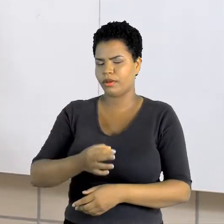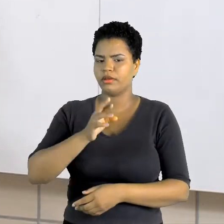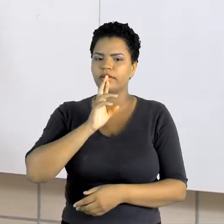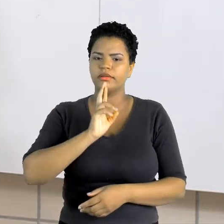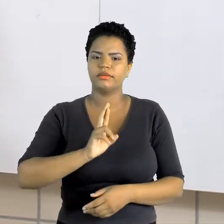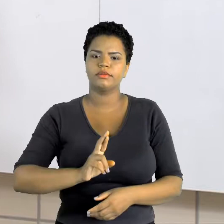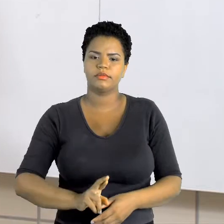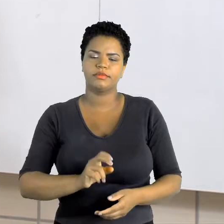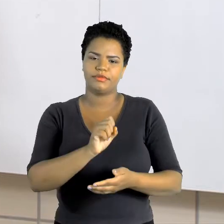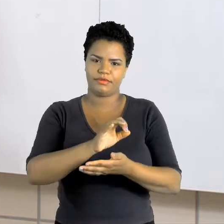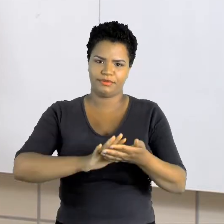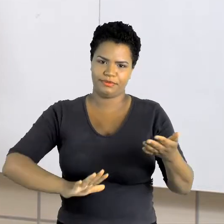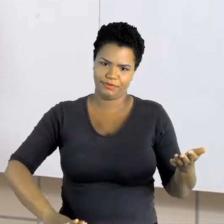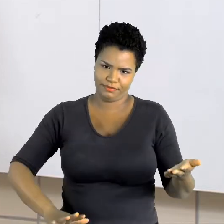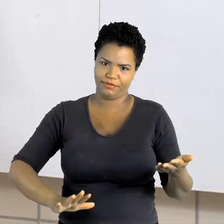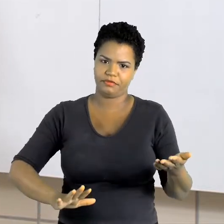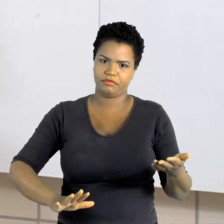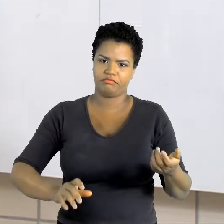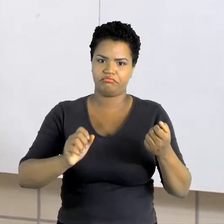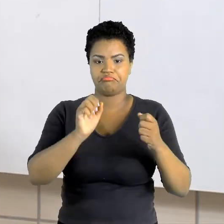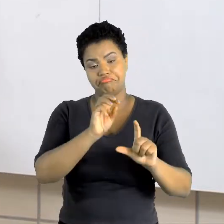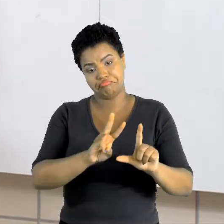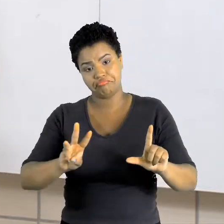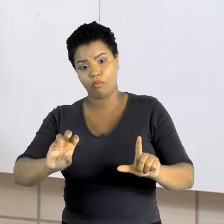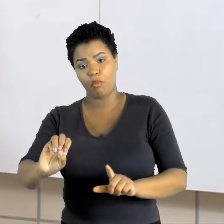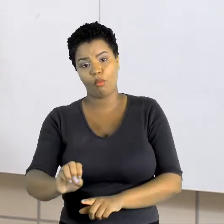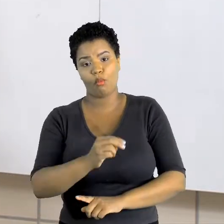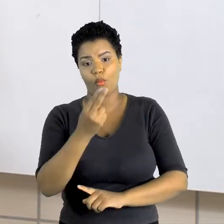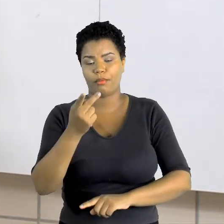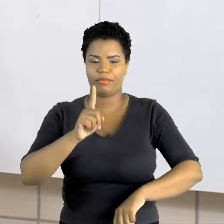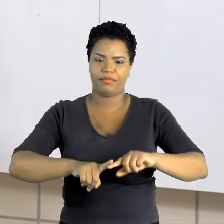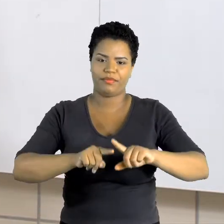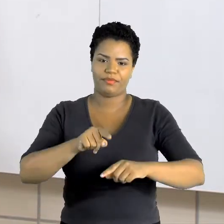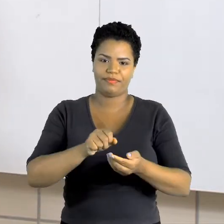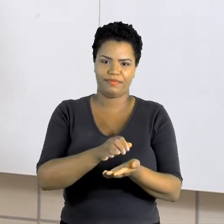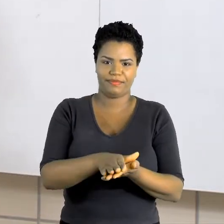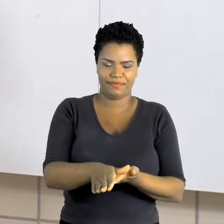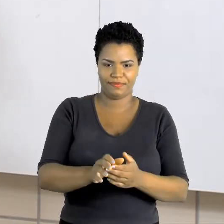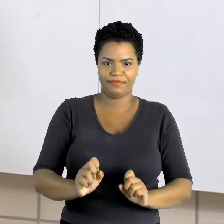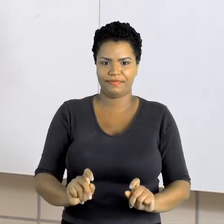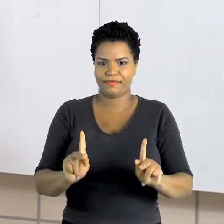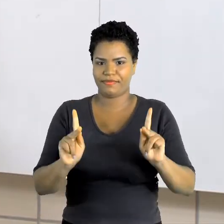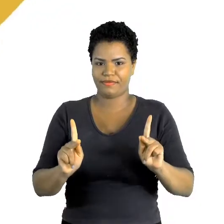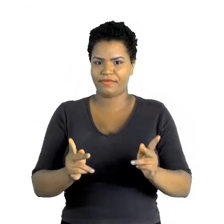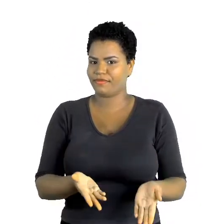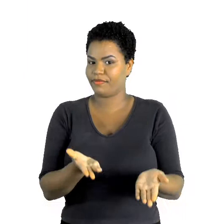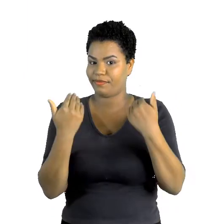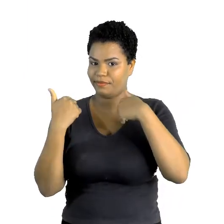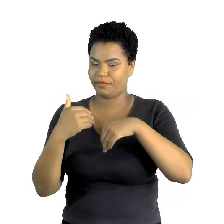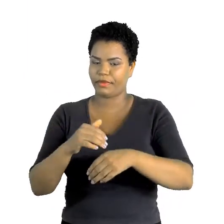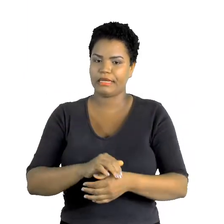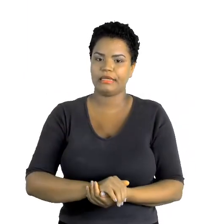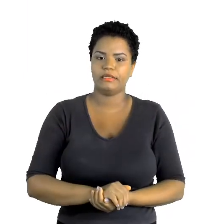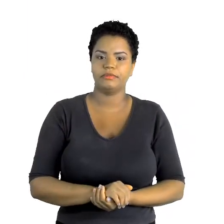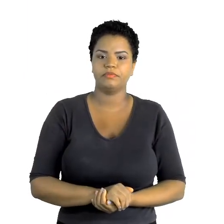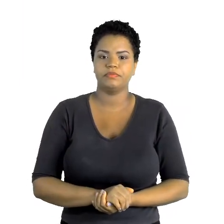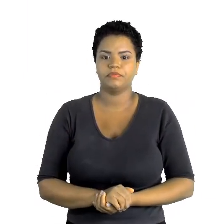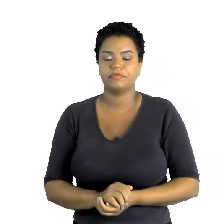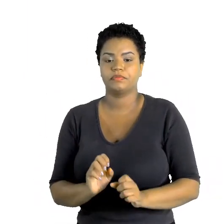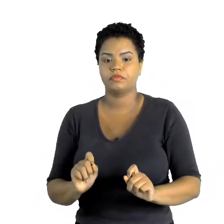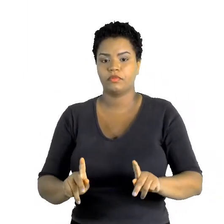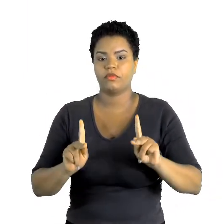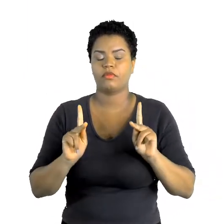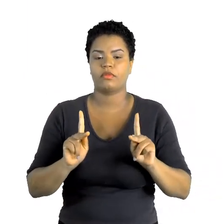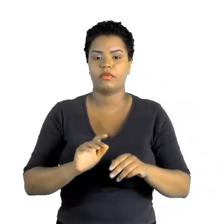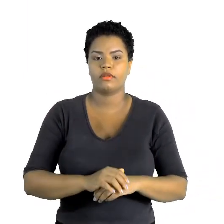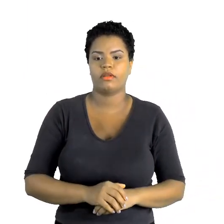aí os seus exercícios tanto na plataforma ou no seu material impresso. Ok, guys? Let's go! Ok, então,